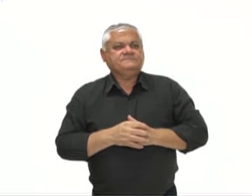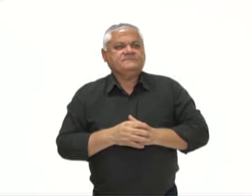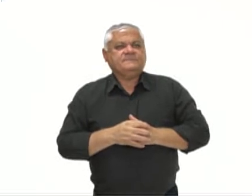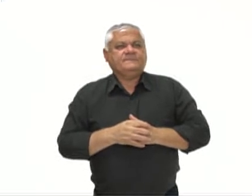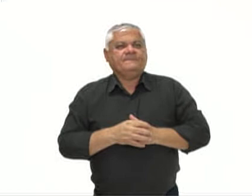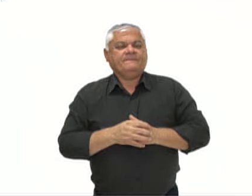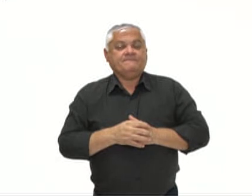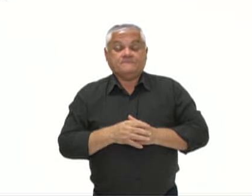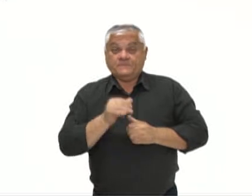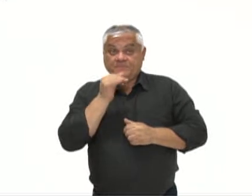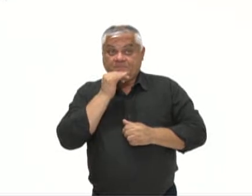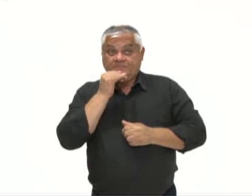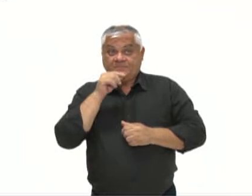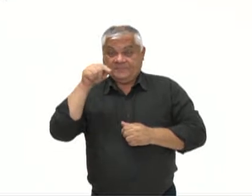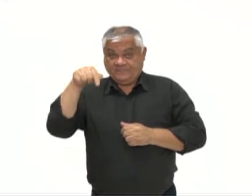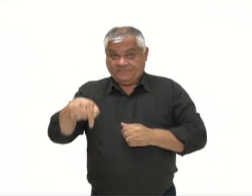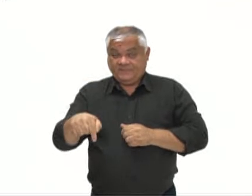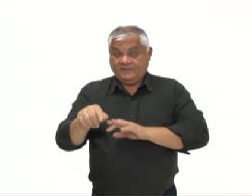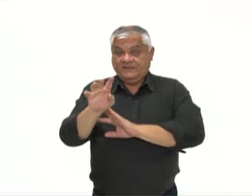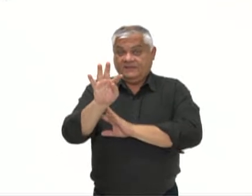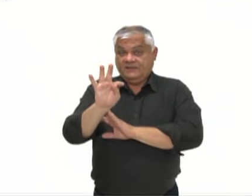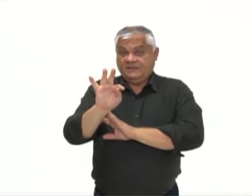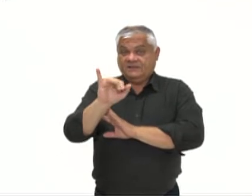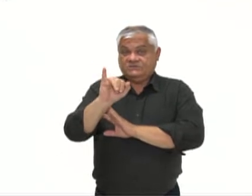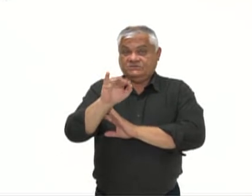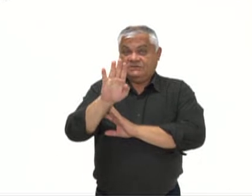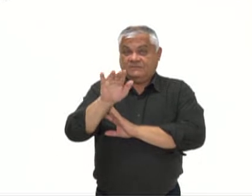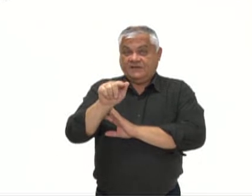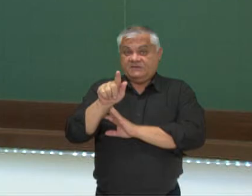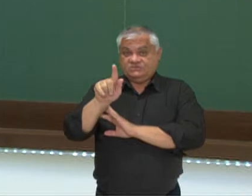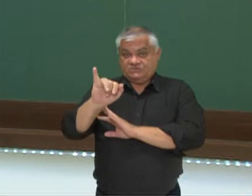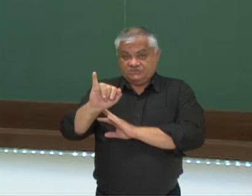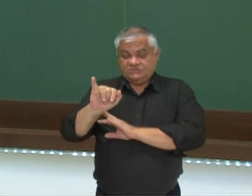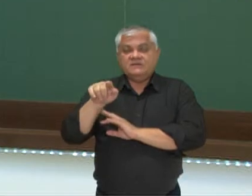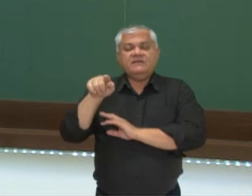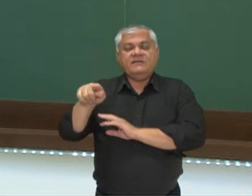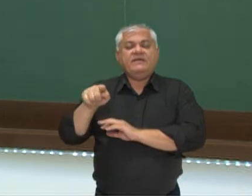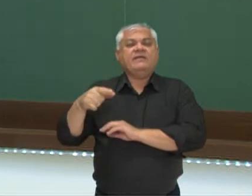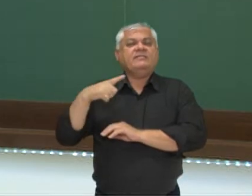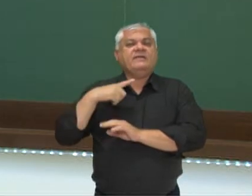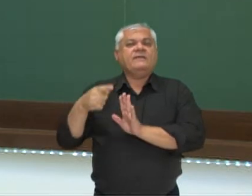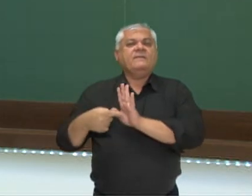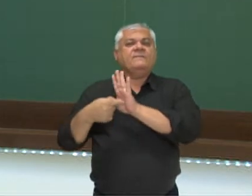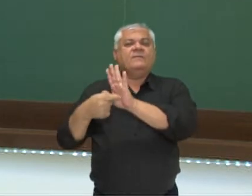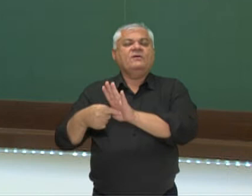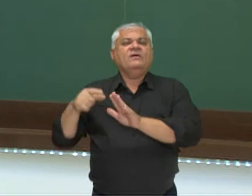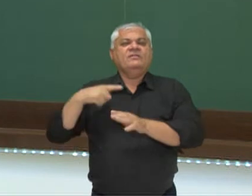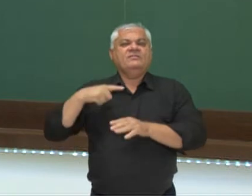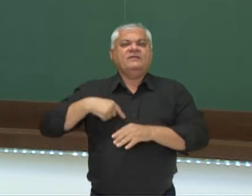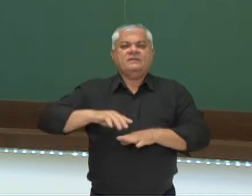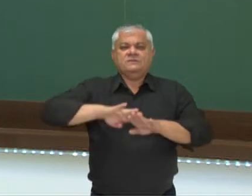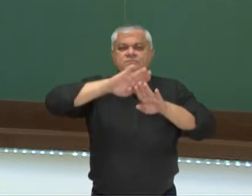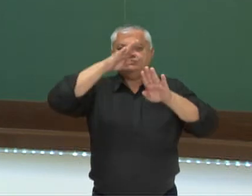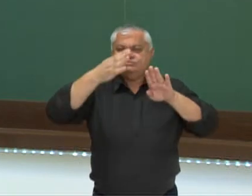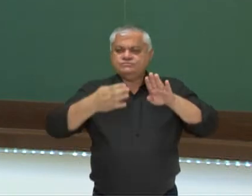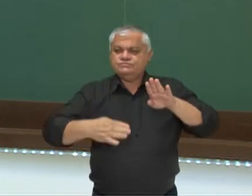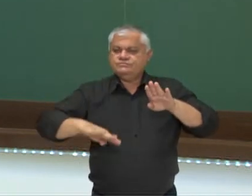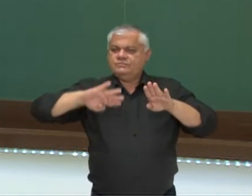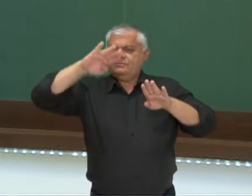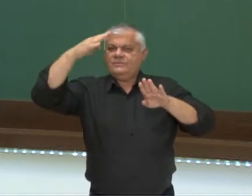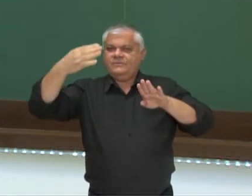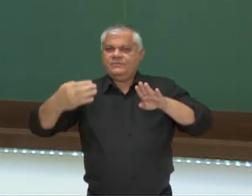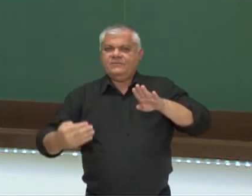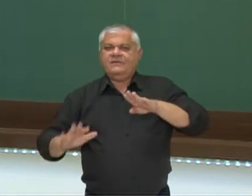a bacia hidrográfica que também vale um destaque para o Cânion Guartelá ao longo ali da bacia hidrográfica